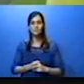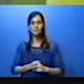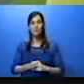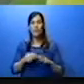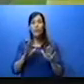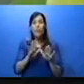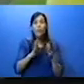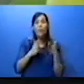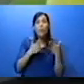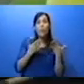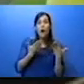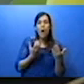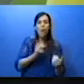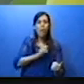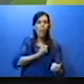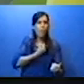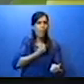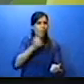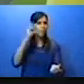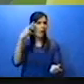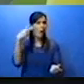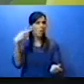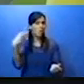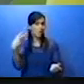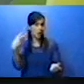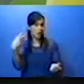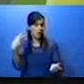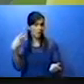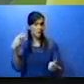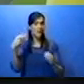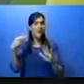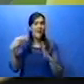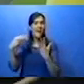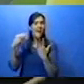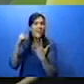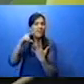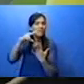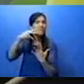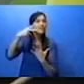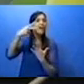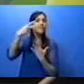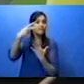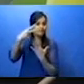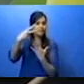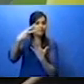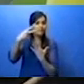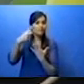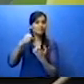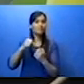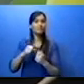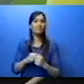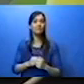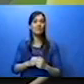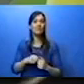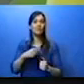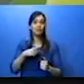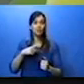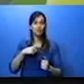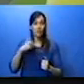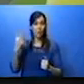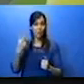Qual é o número natural que, elevado à segunda potência, ou seja, que o 2 estiver lá em